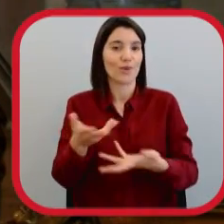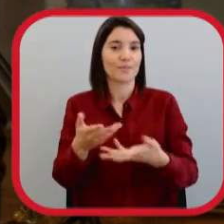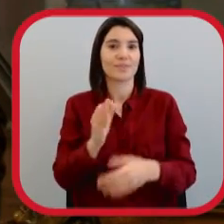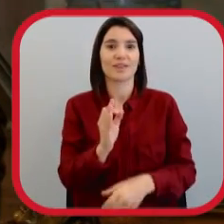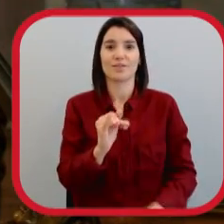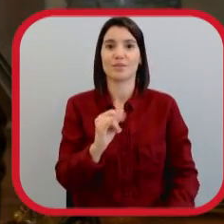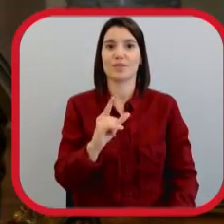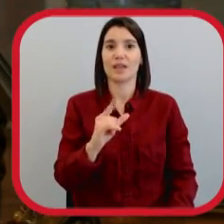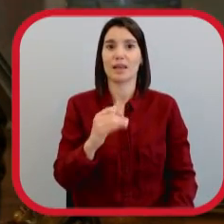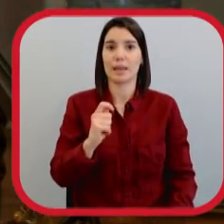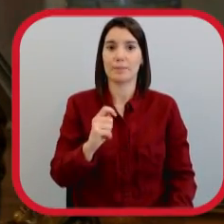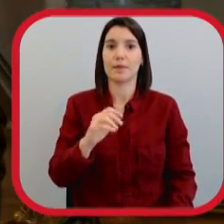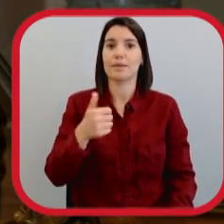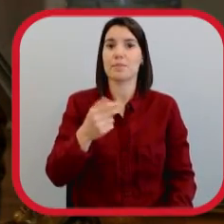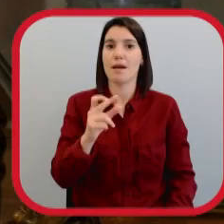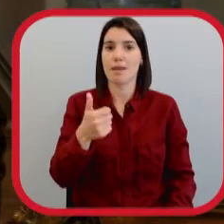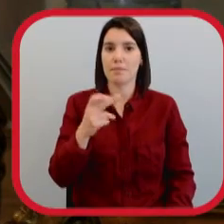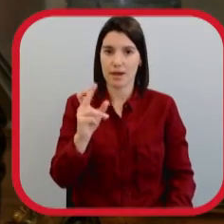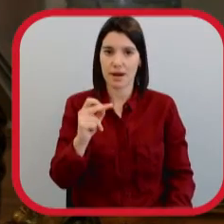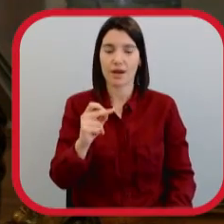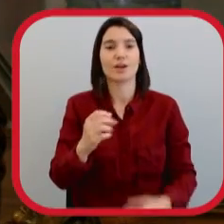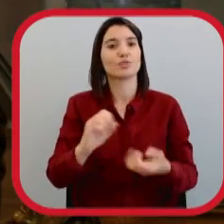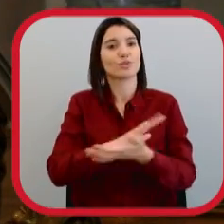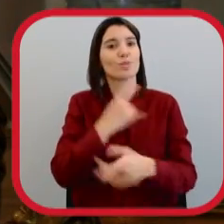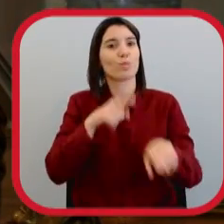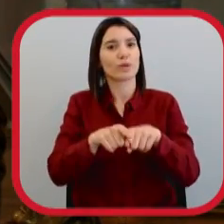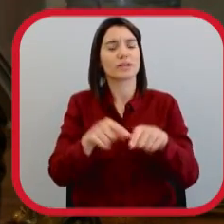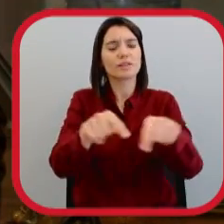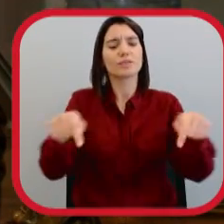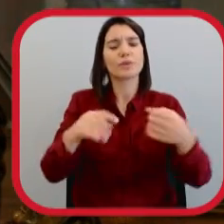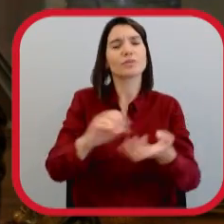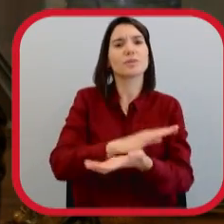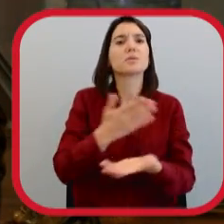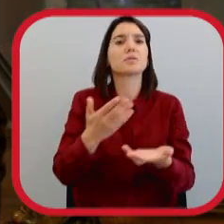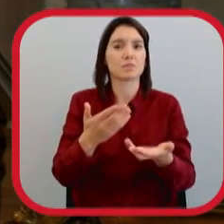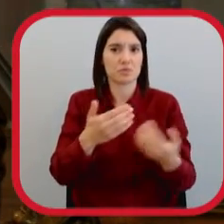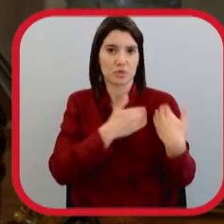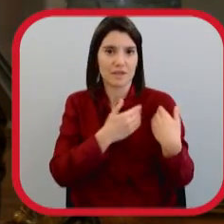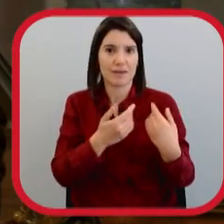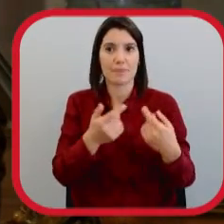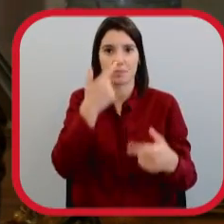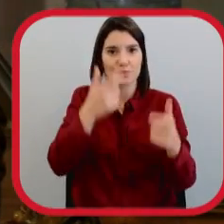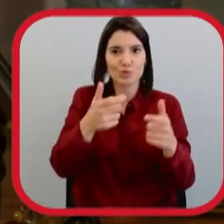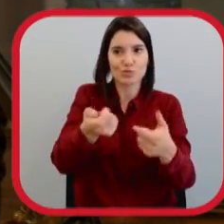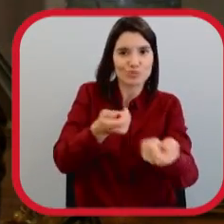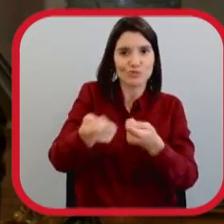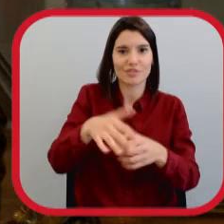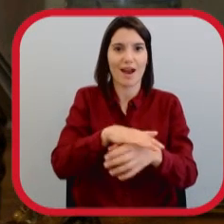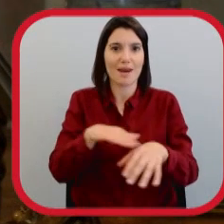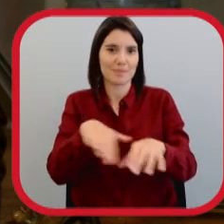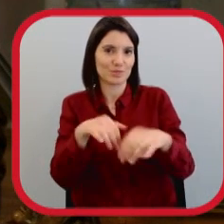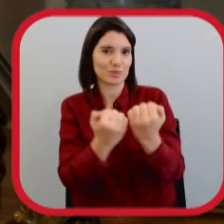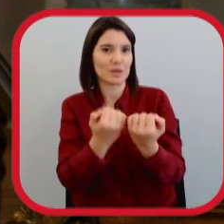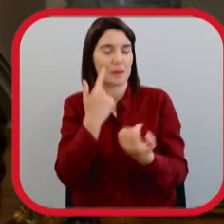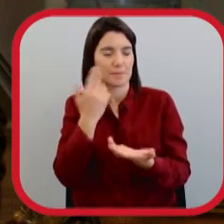associativas? Neste Medit, conversamos com Filipe Santa Bárbara, jornalista político, sobre o papel das redações na aproximação do público a